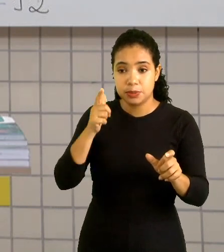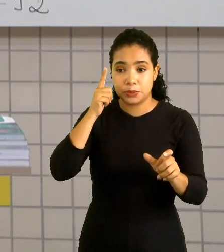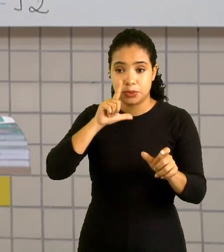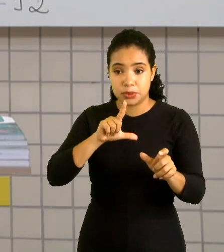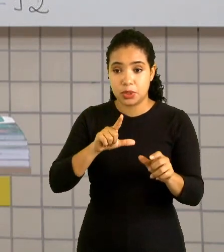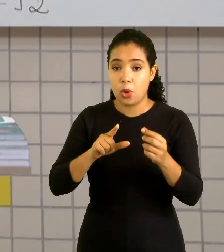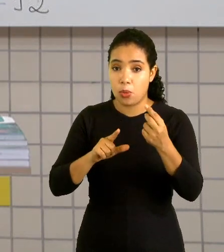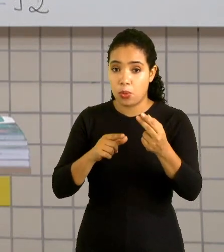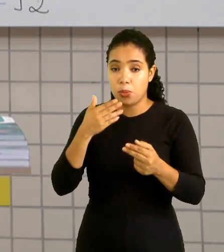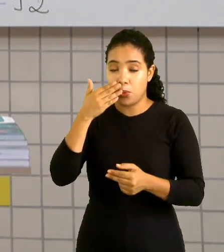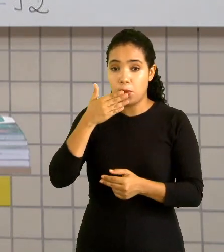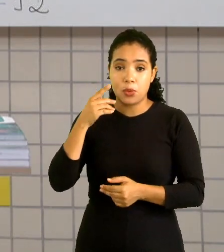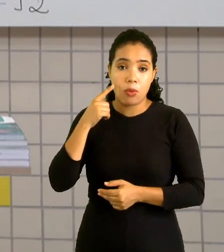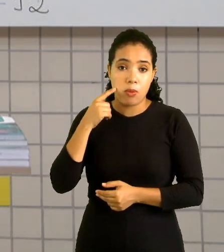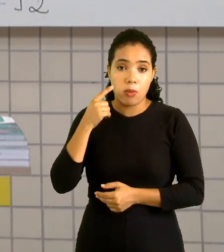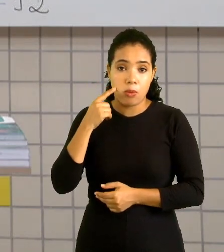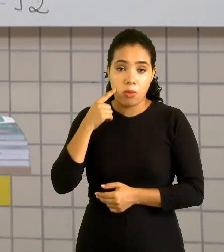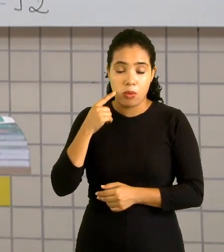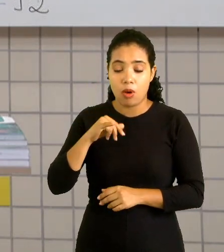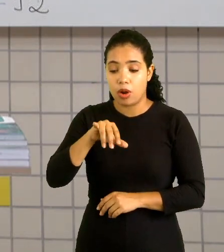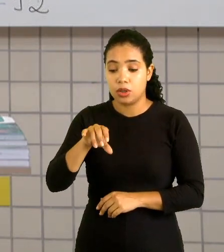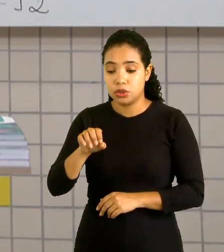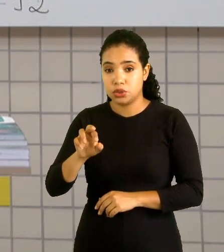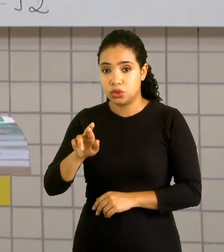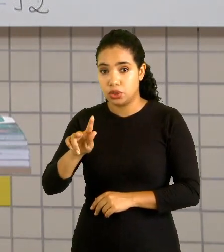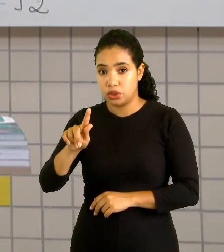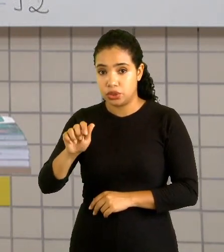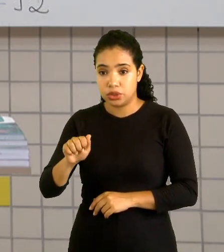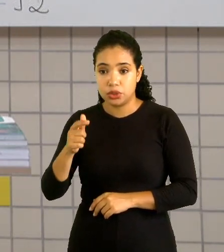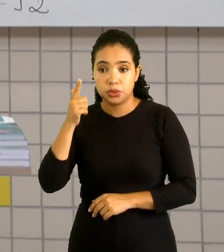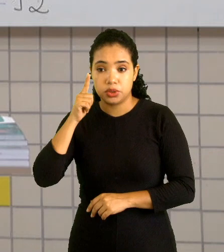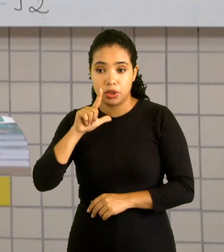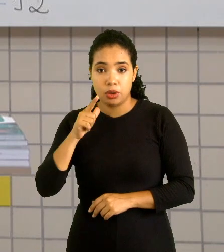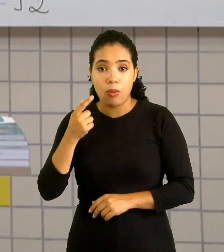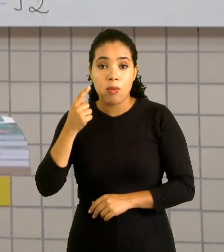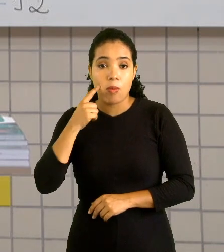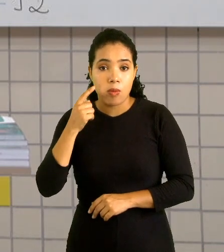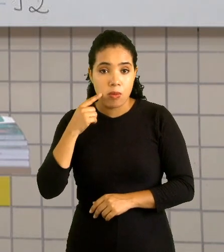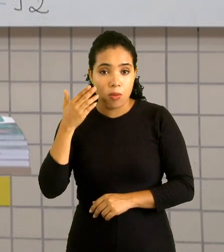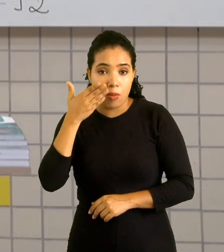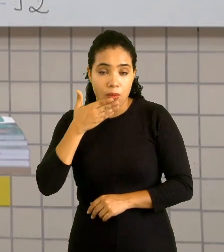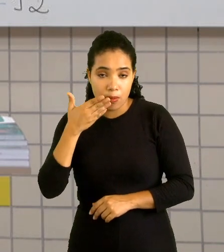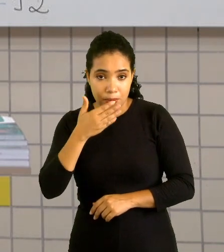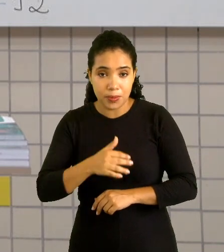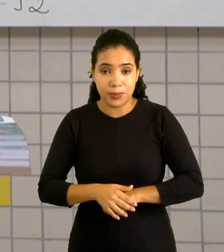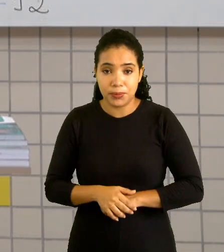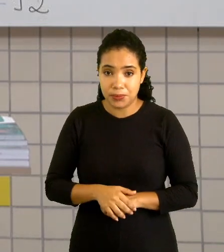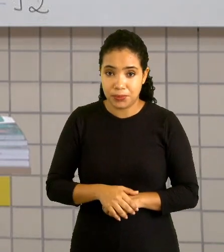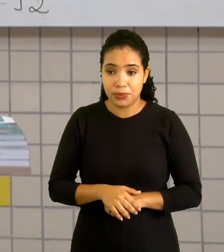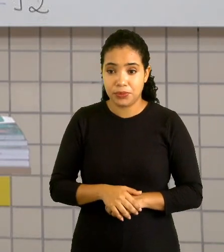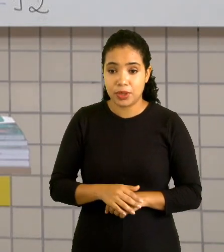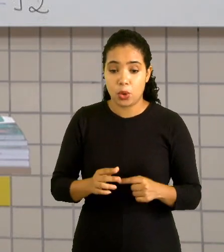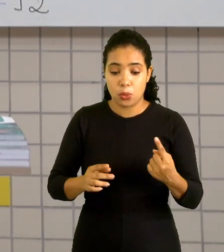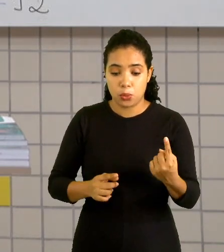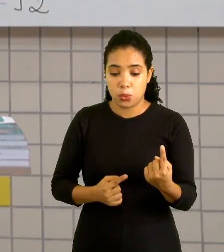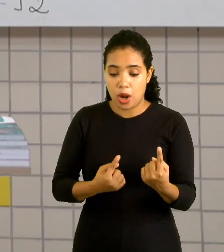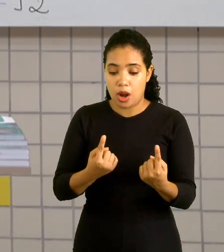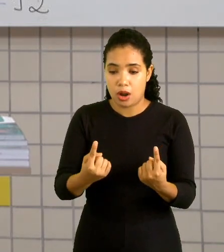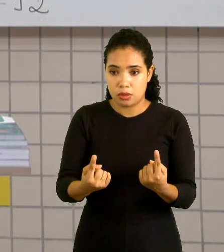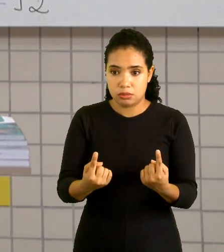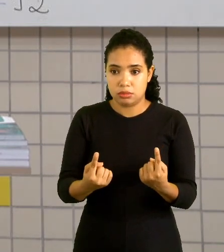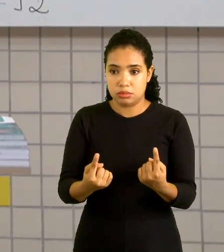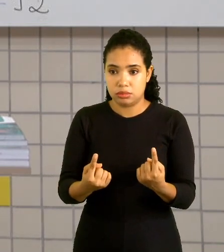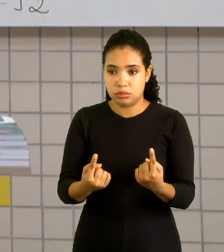uma balinha. O Jorge ganhou uma balinha. Eu repeti o